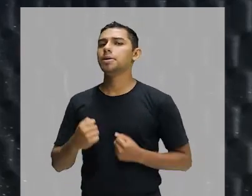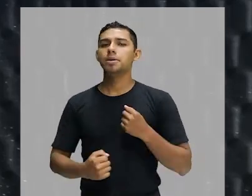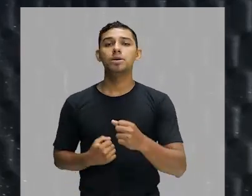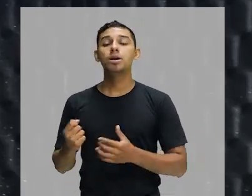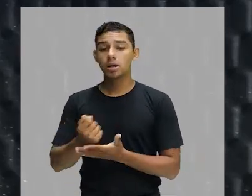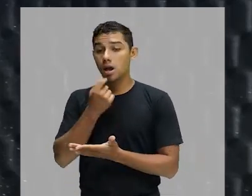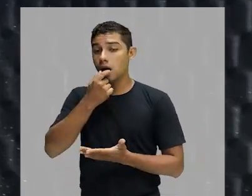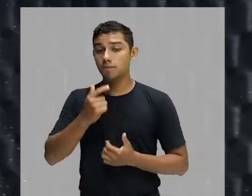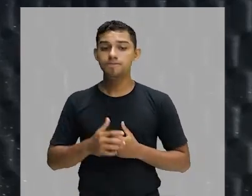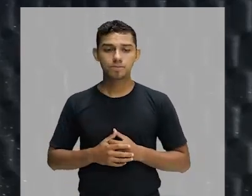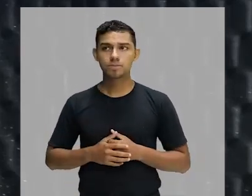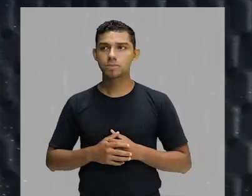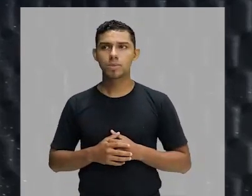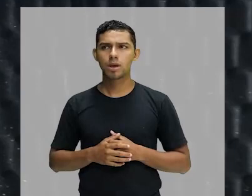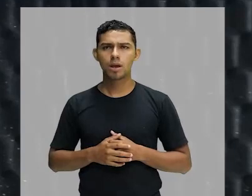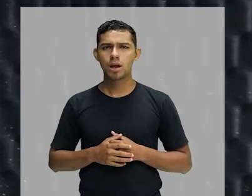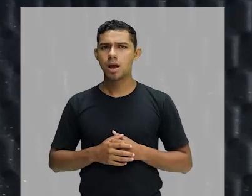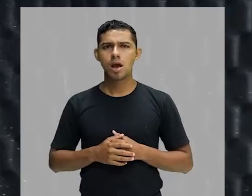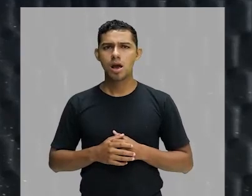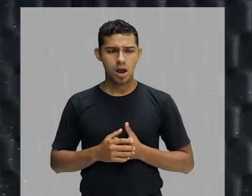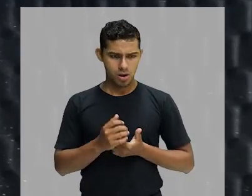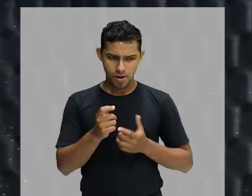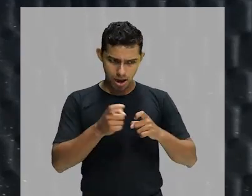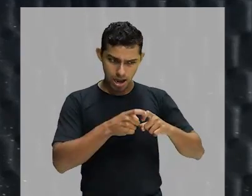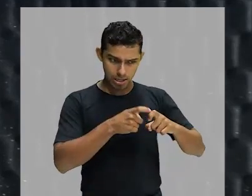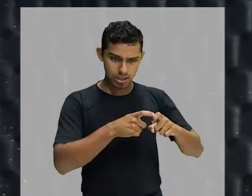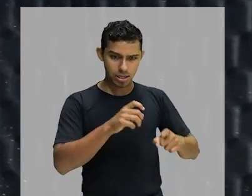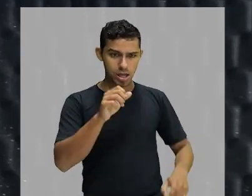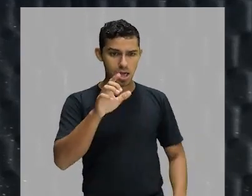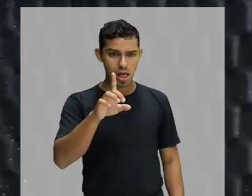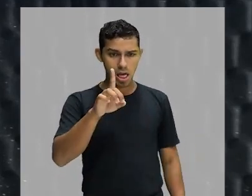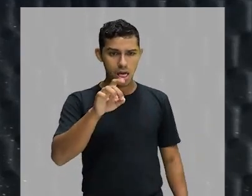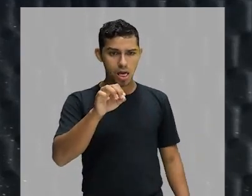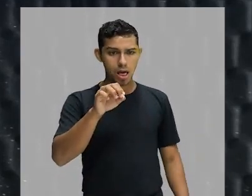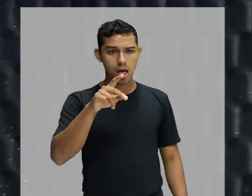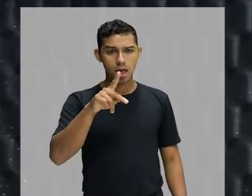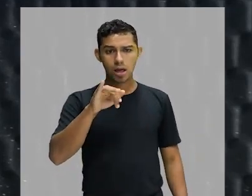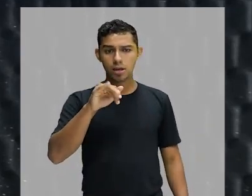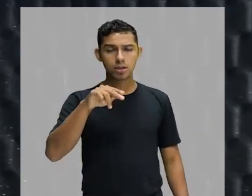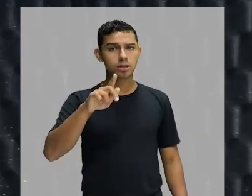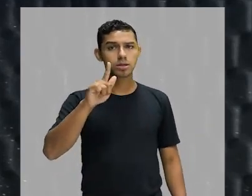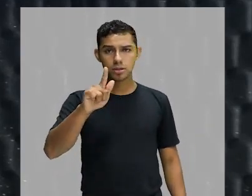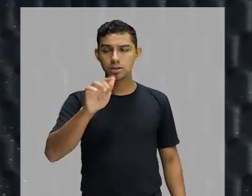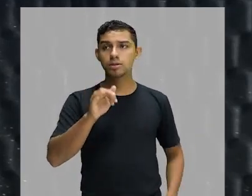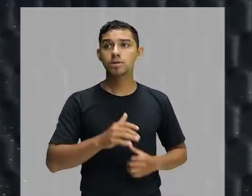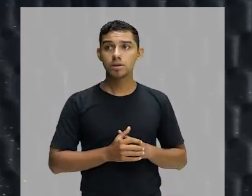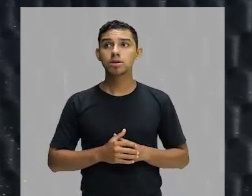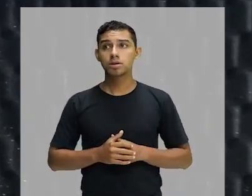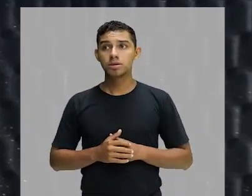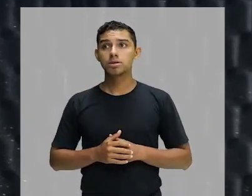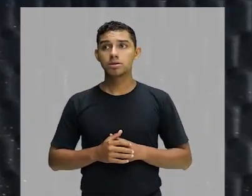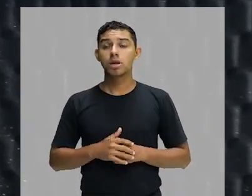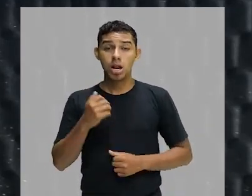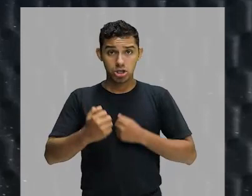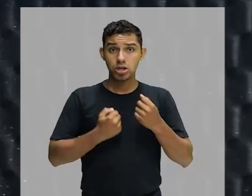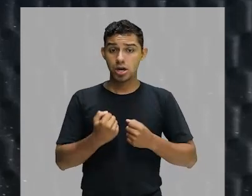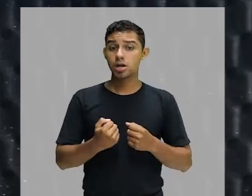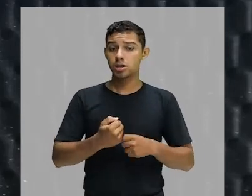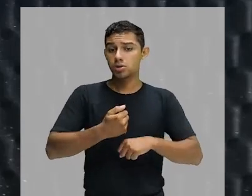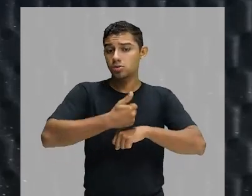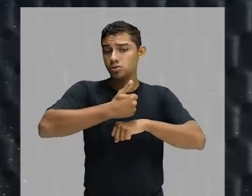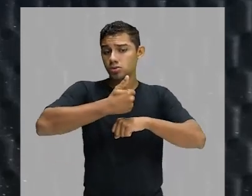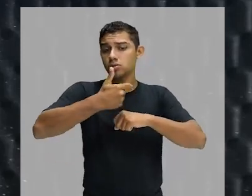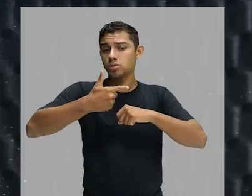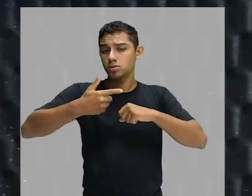uso disso. Ele não vai fazer antidoping se ele chegar lá, se ele completar, ele não vai. Agora, se ele chegar entre os primeiros, ele vai